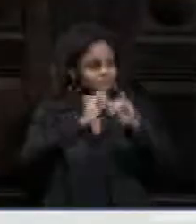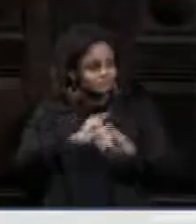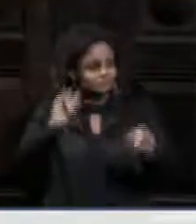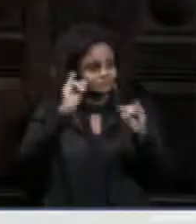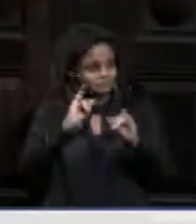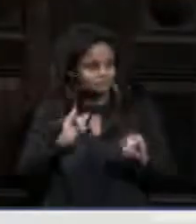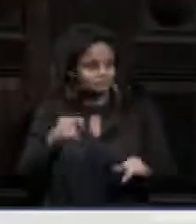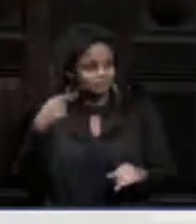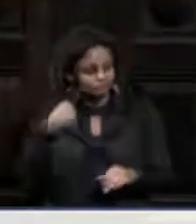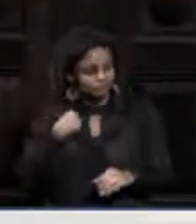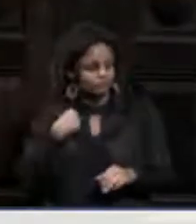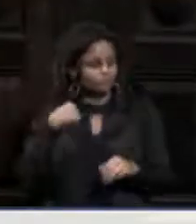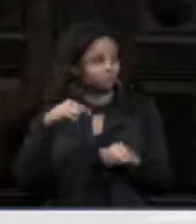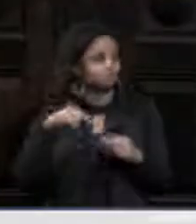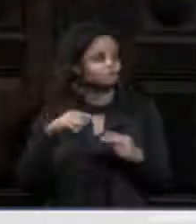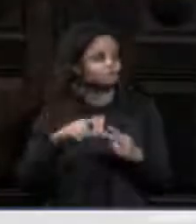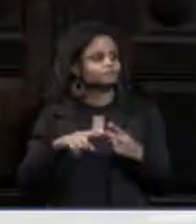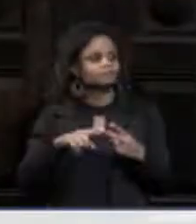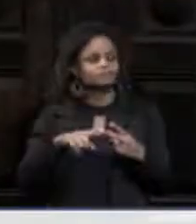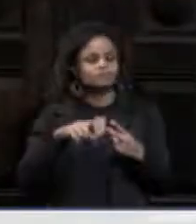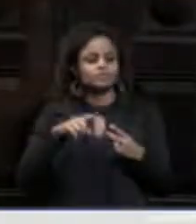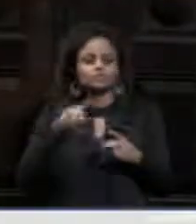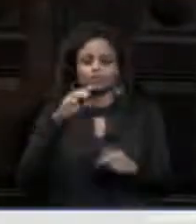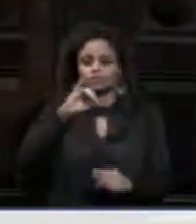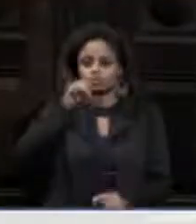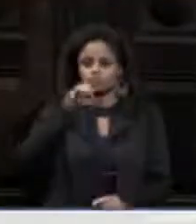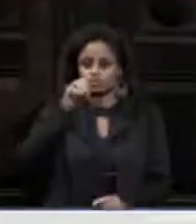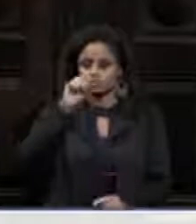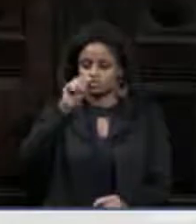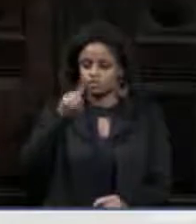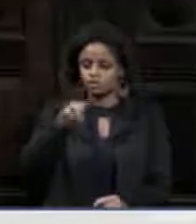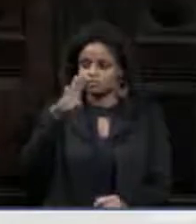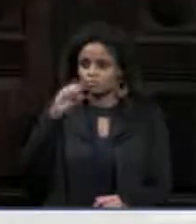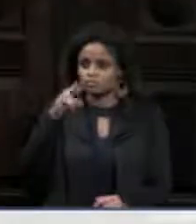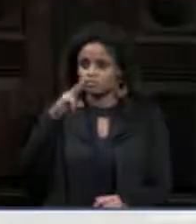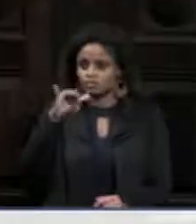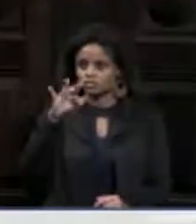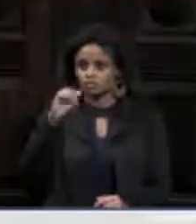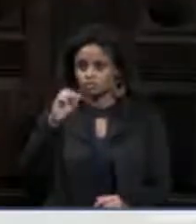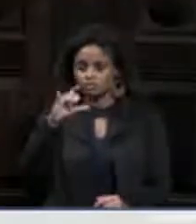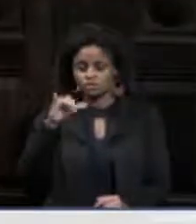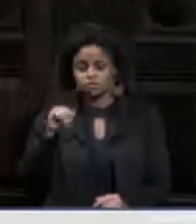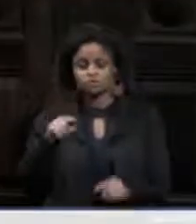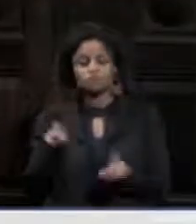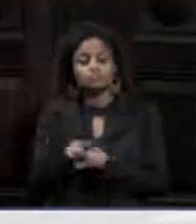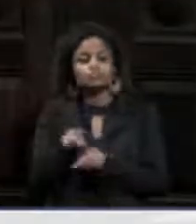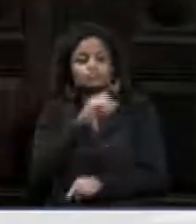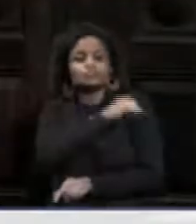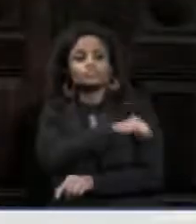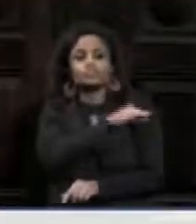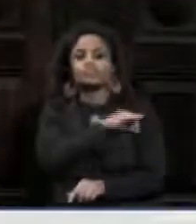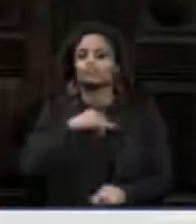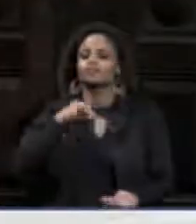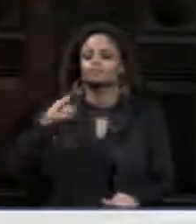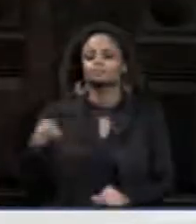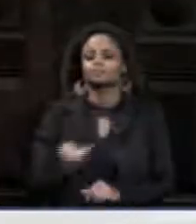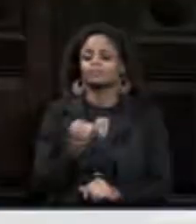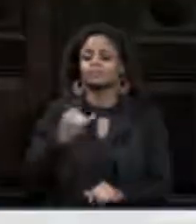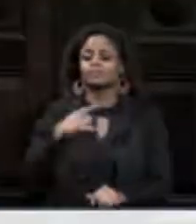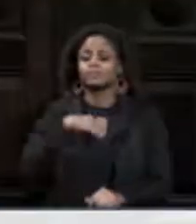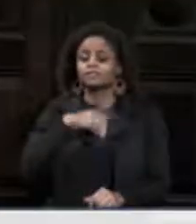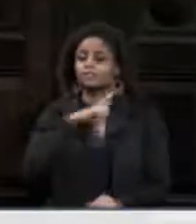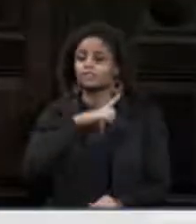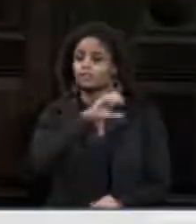Senado. Rio de Janeiro tem a oportunidade de ter um senador que conhece com profundidade